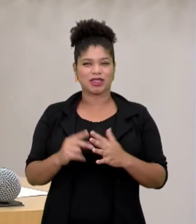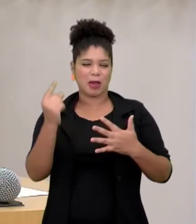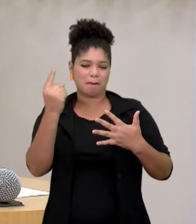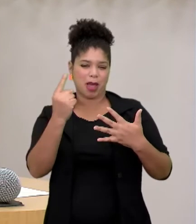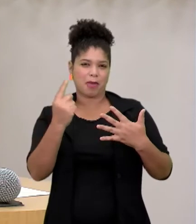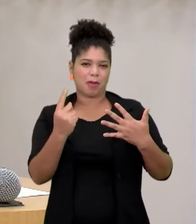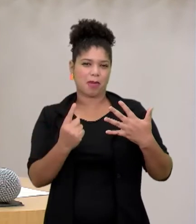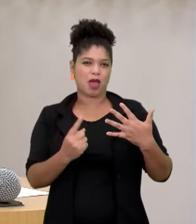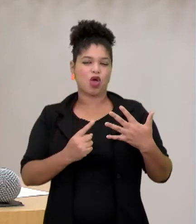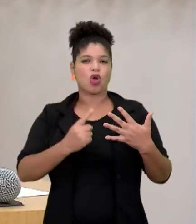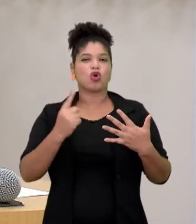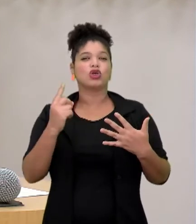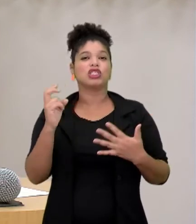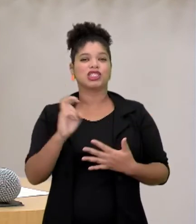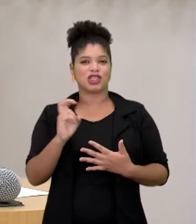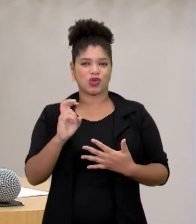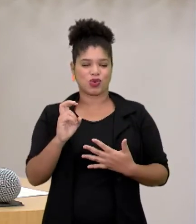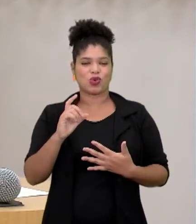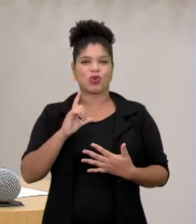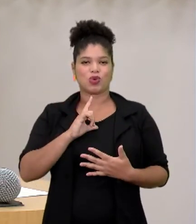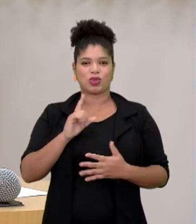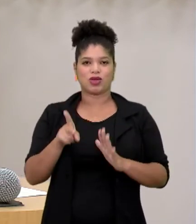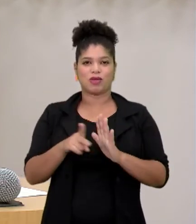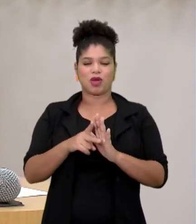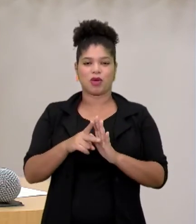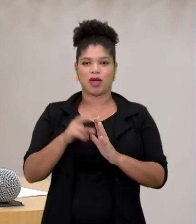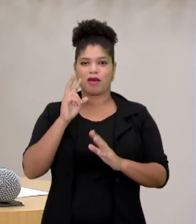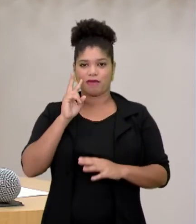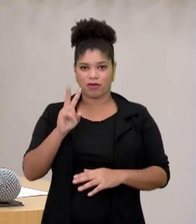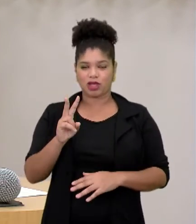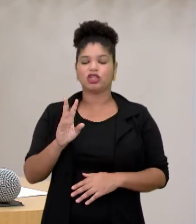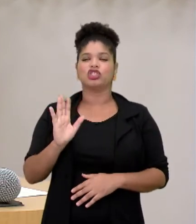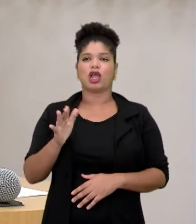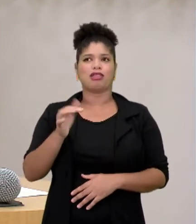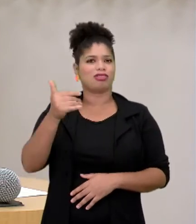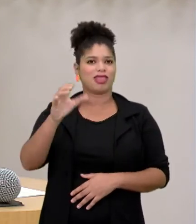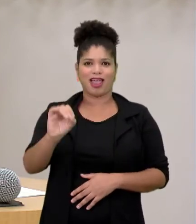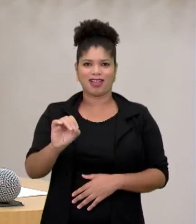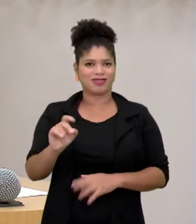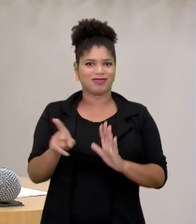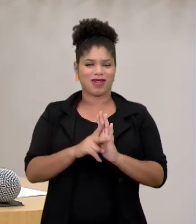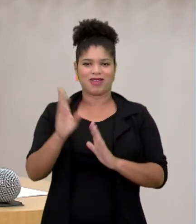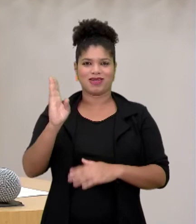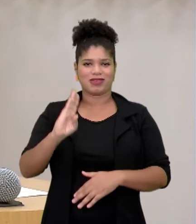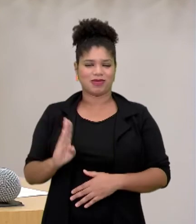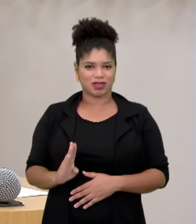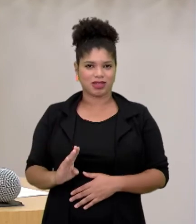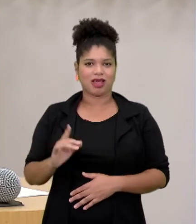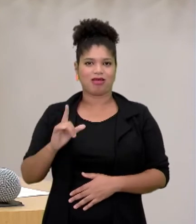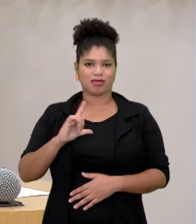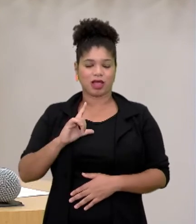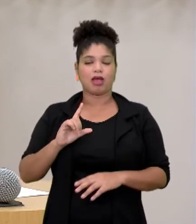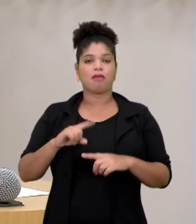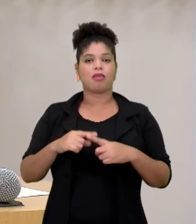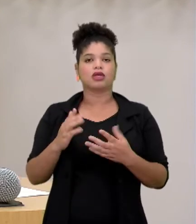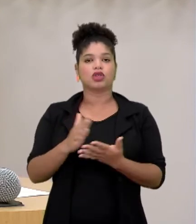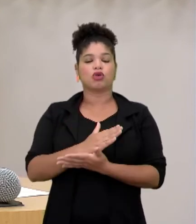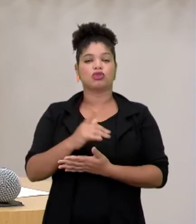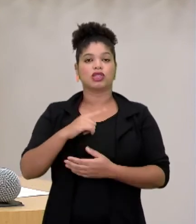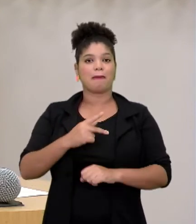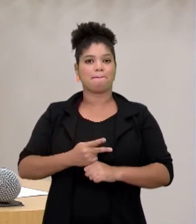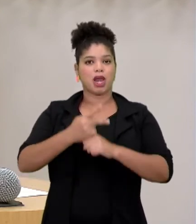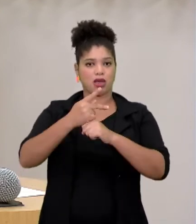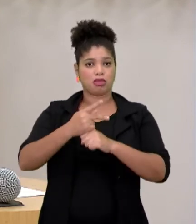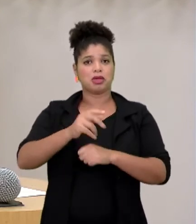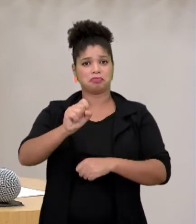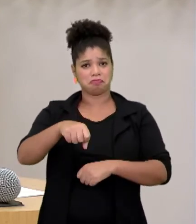comerciais, assim, eu vi propaganda aí, eu vi top 10 propagandas brasileiras, as mais tem propagandas premiadíssimas